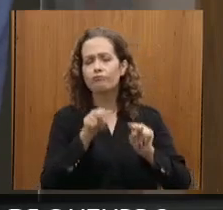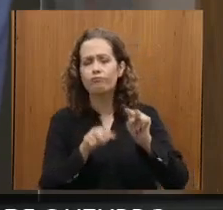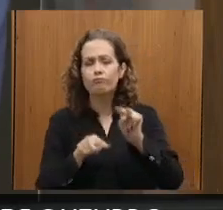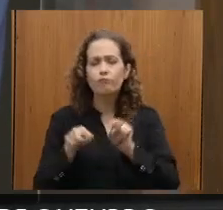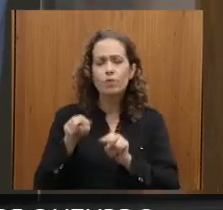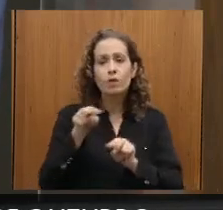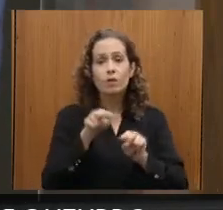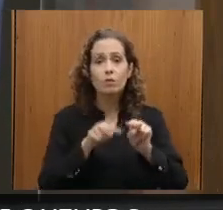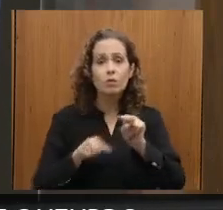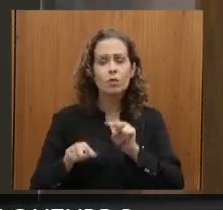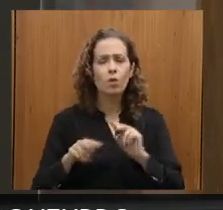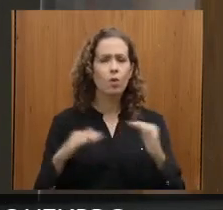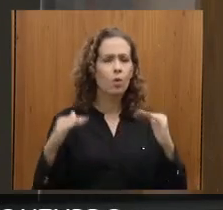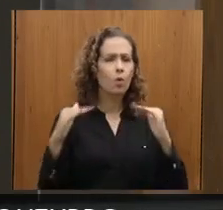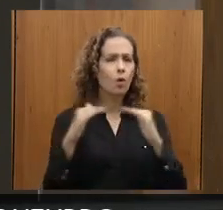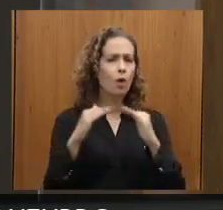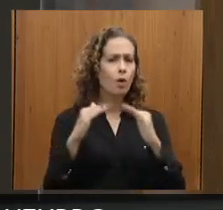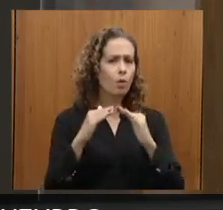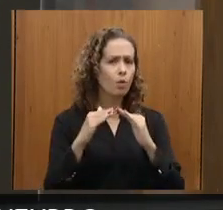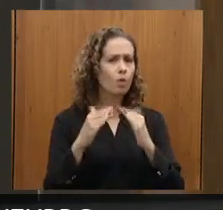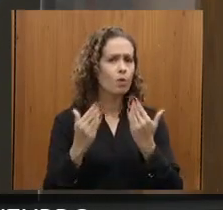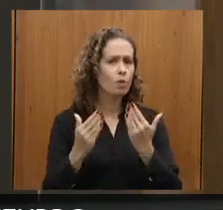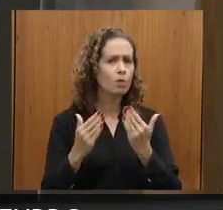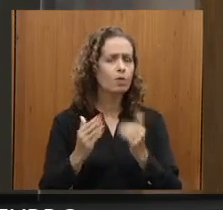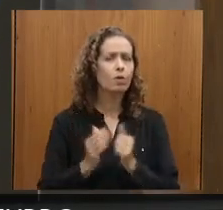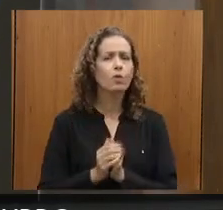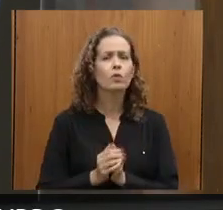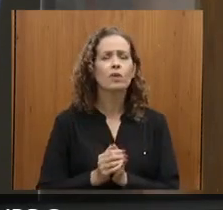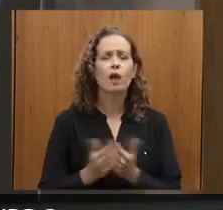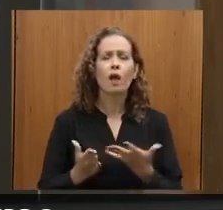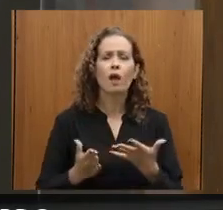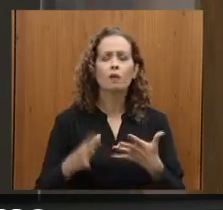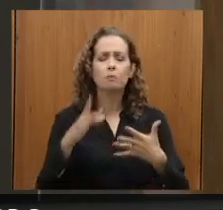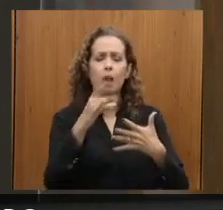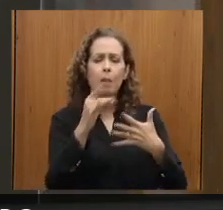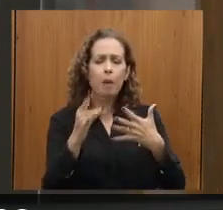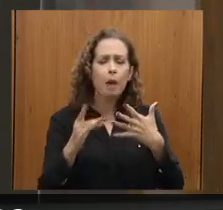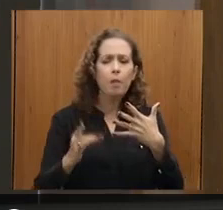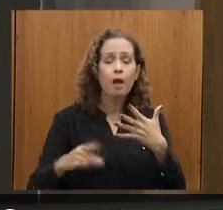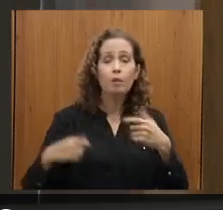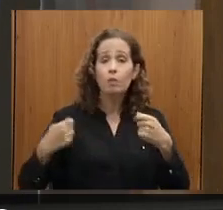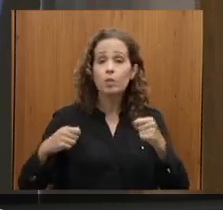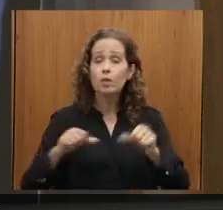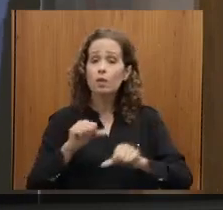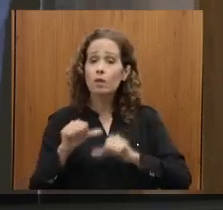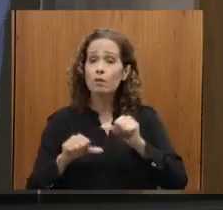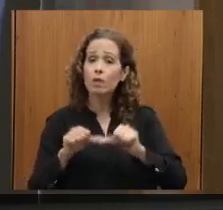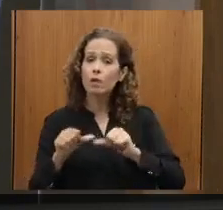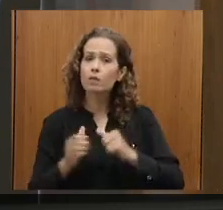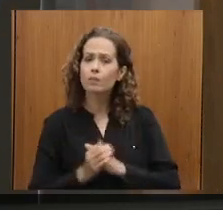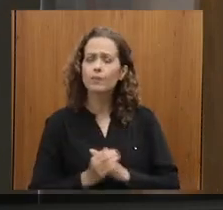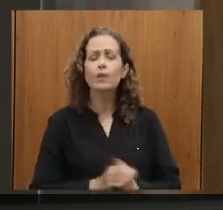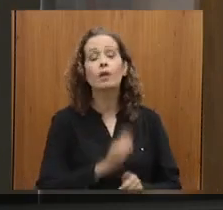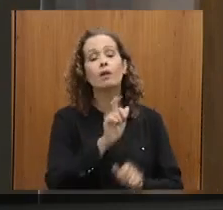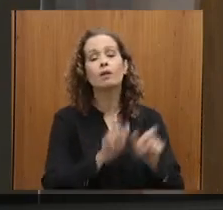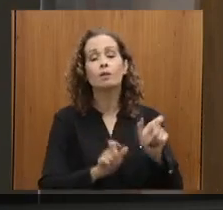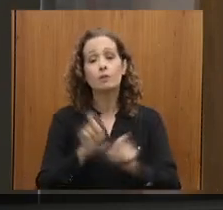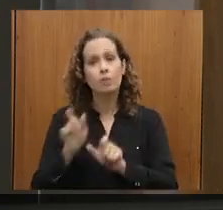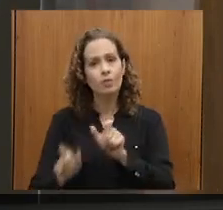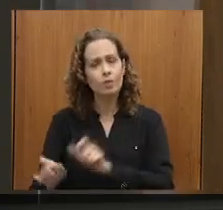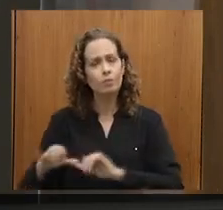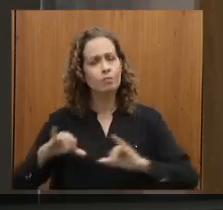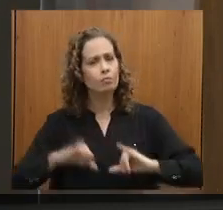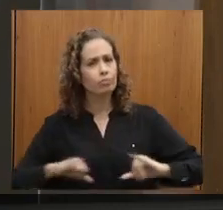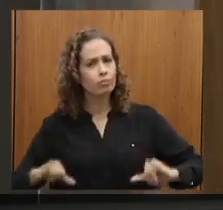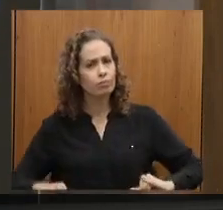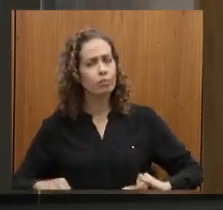parte do acordo com muitas restrições de alteração. Os atingidos, eles vão participar, você